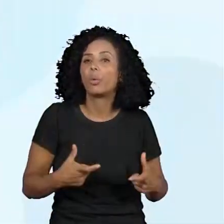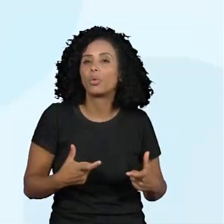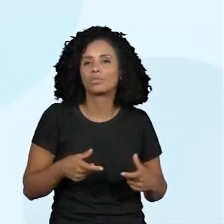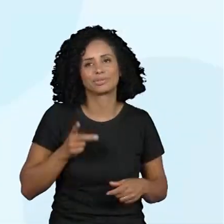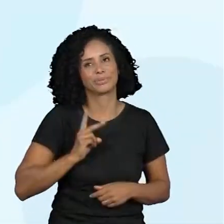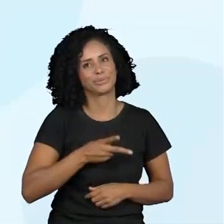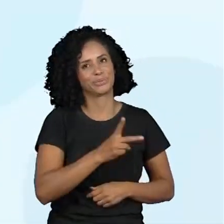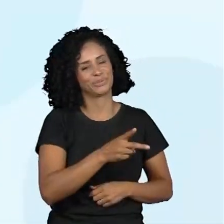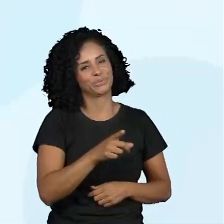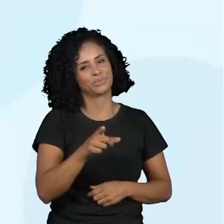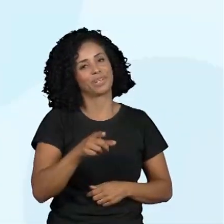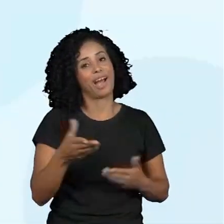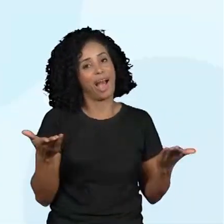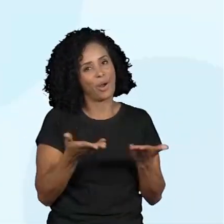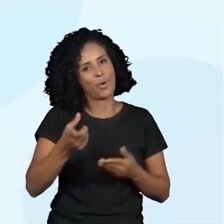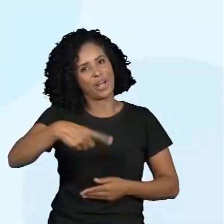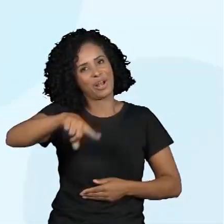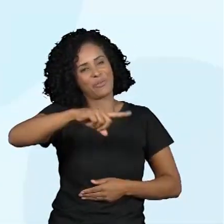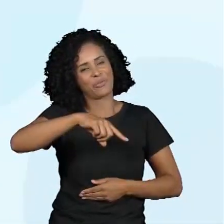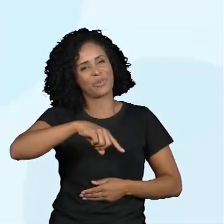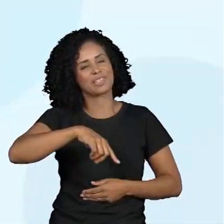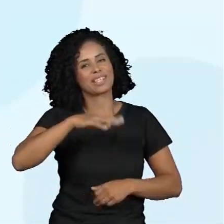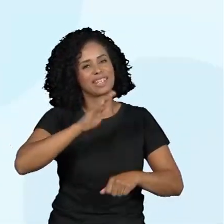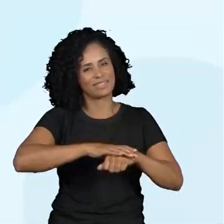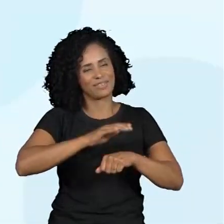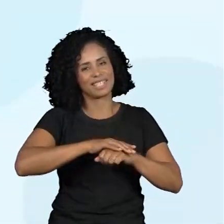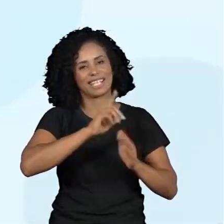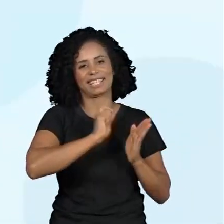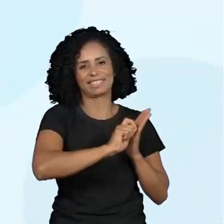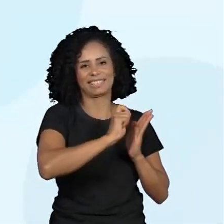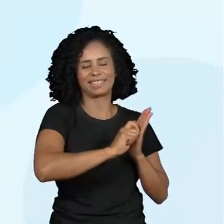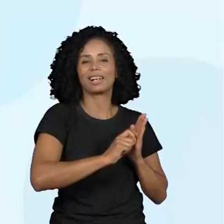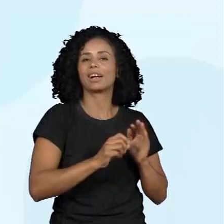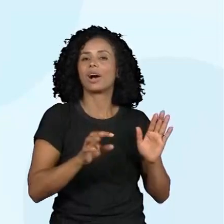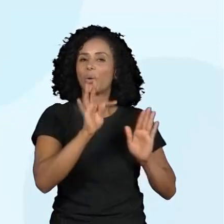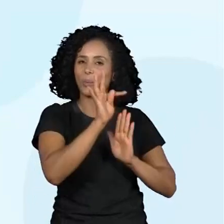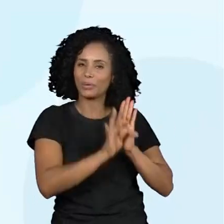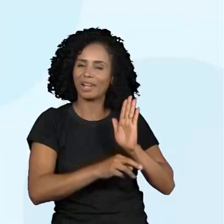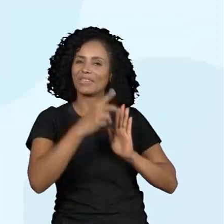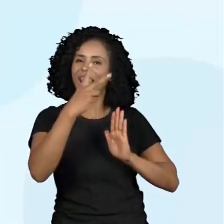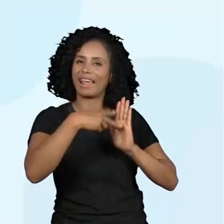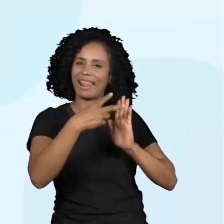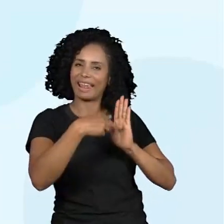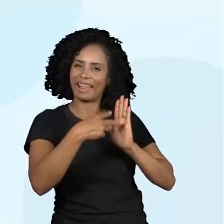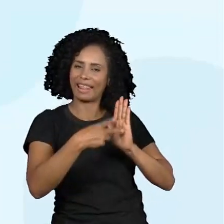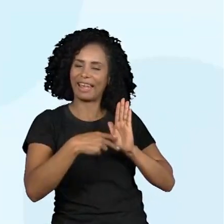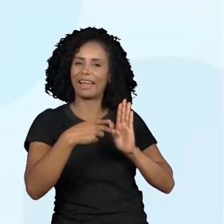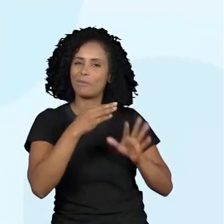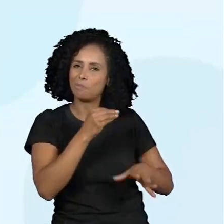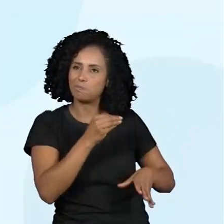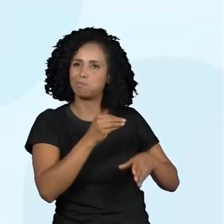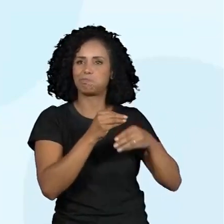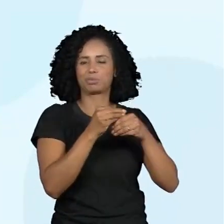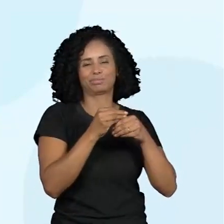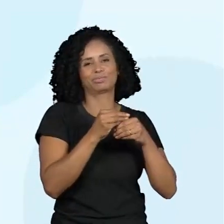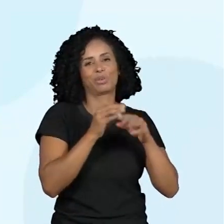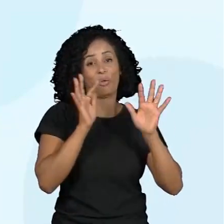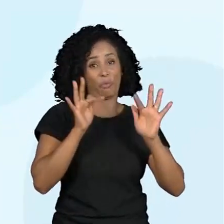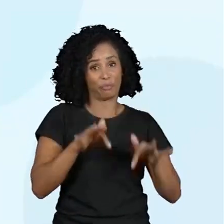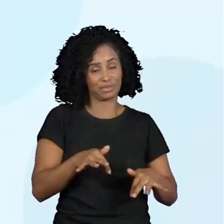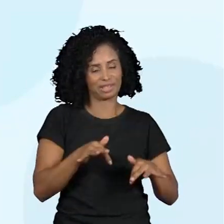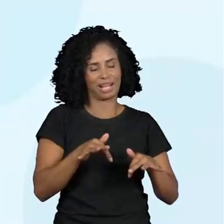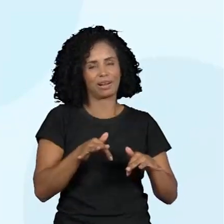Agora é sua vez. Releia o trecho do conto produzido e complete o final,